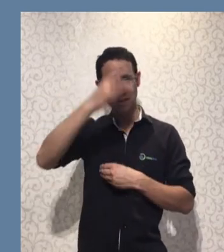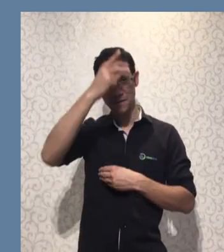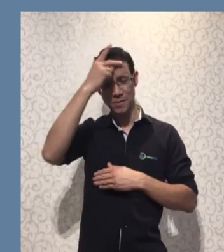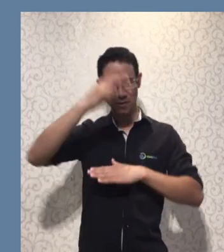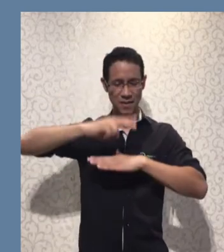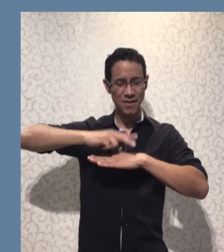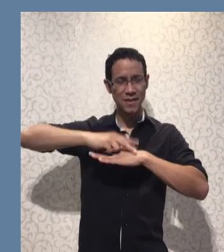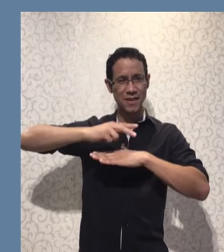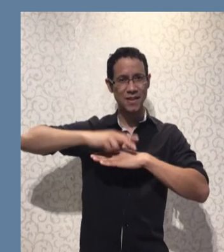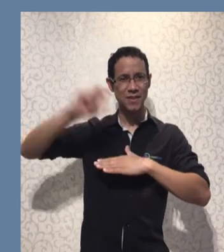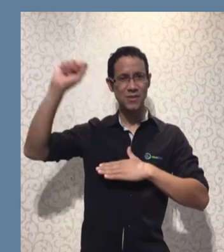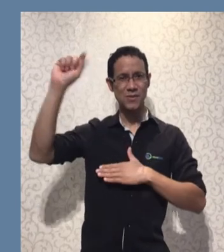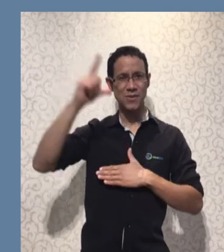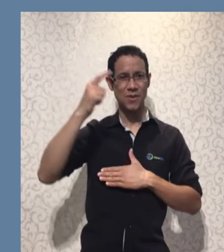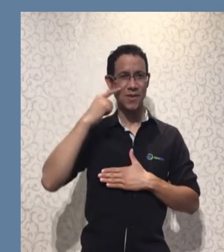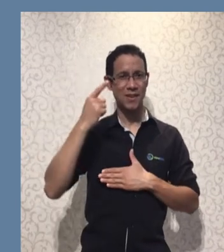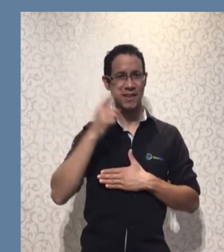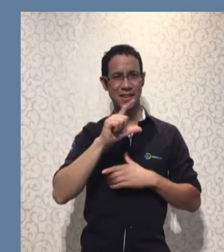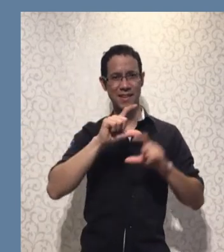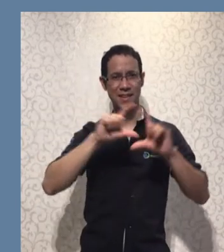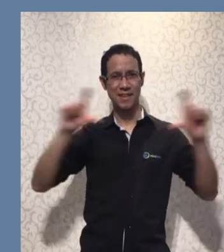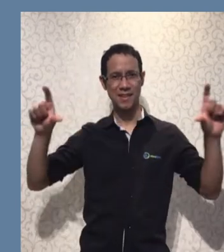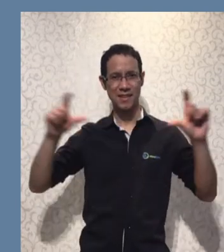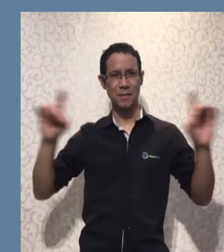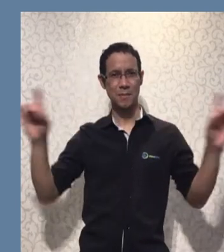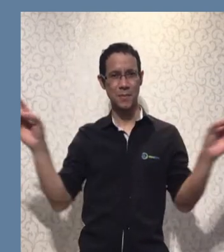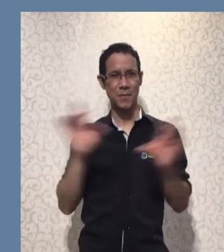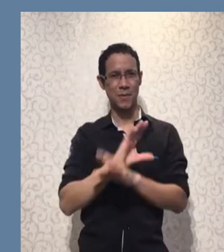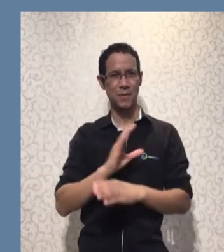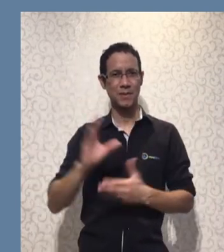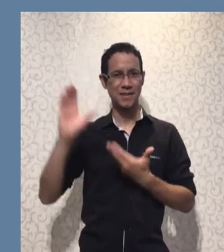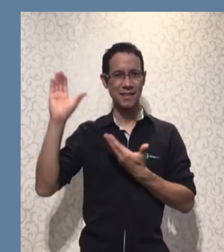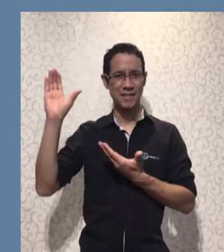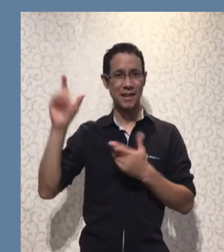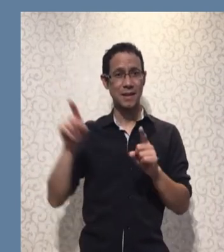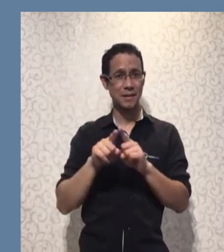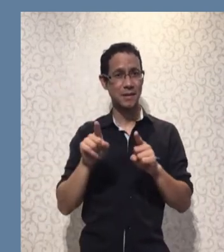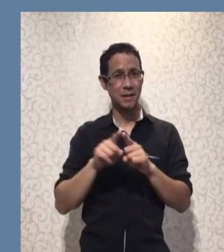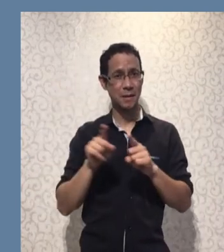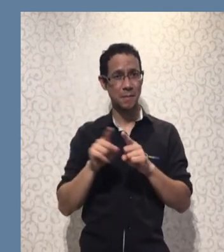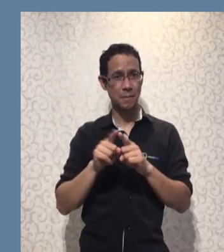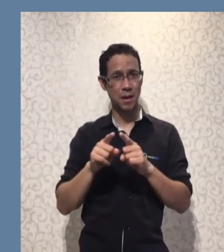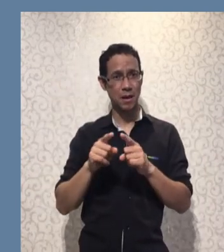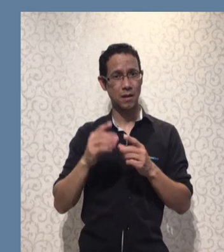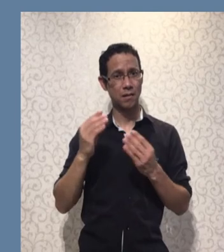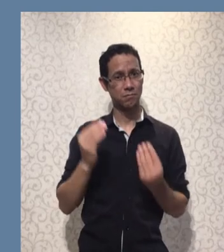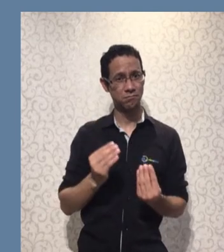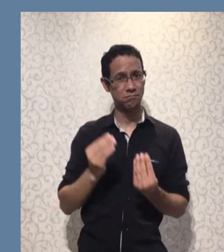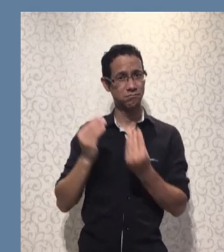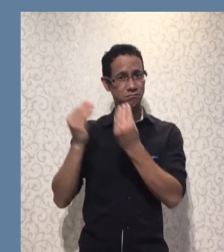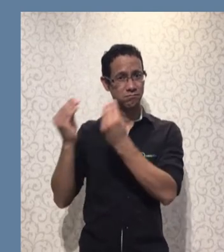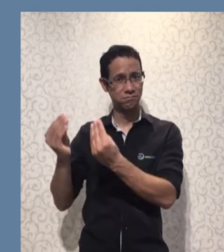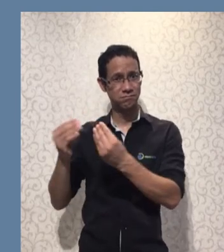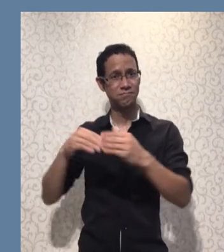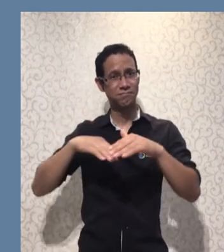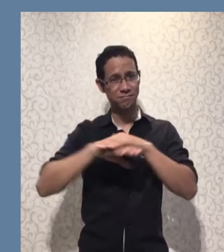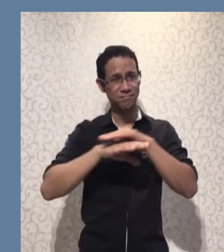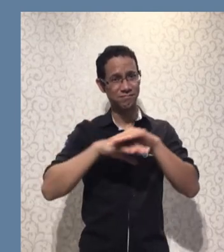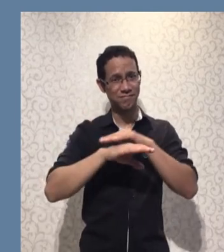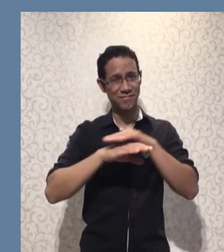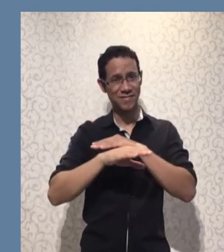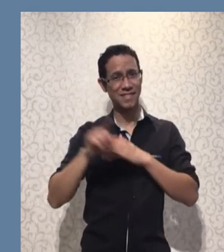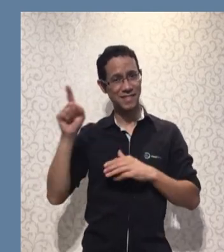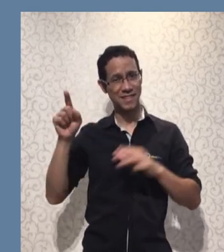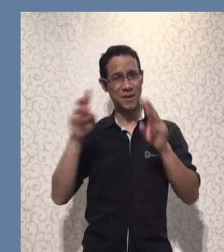pronto. E, finalmente, nós integramos ao acervo do museu essa pintura, né, que